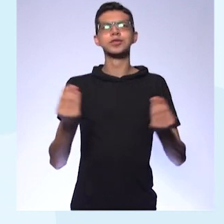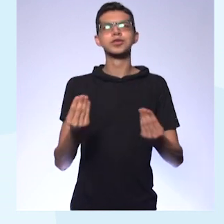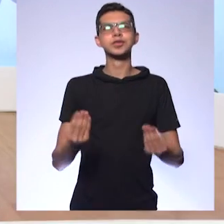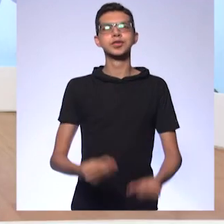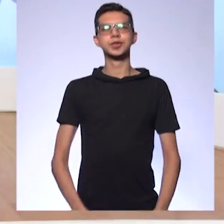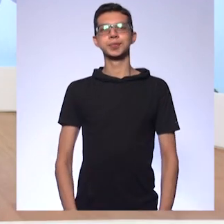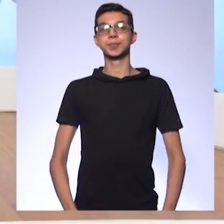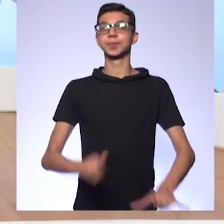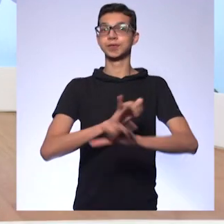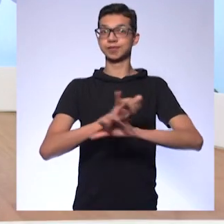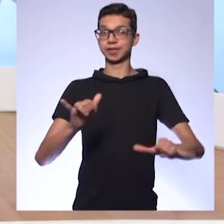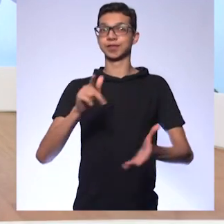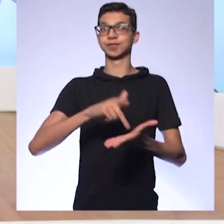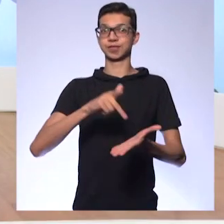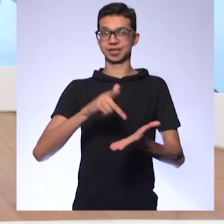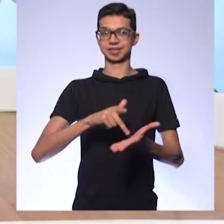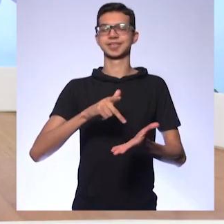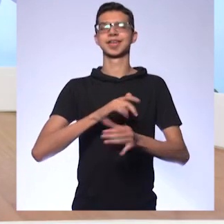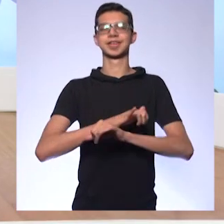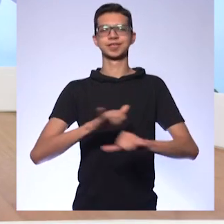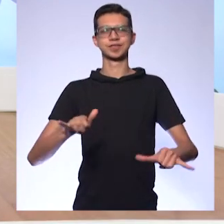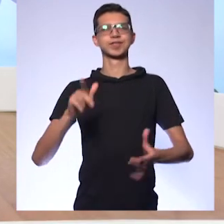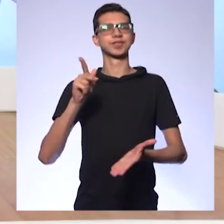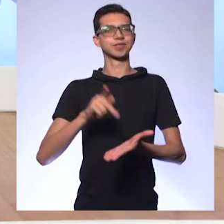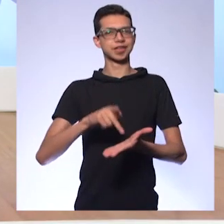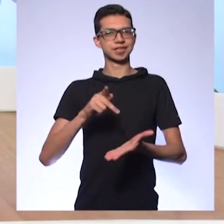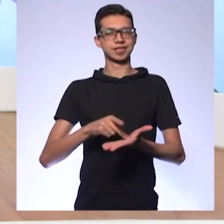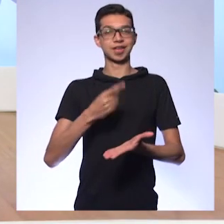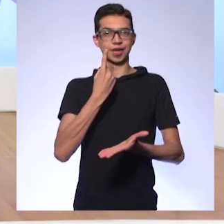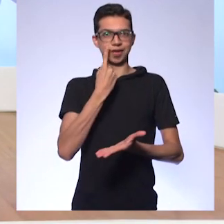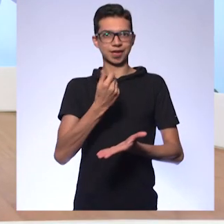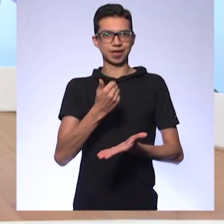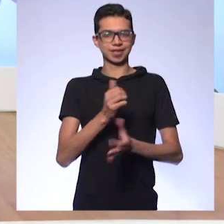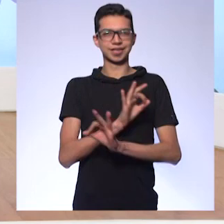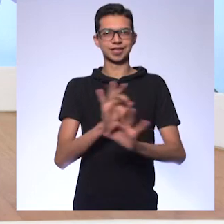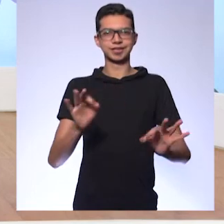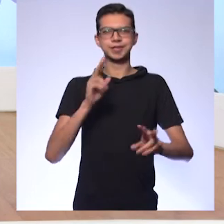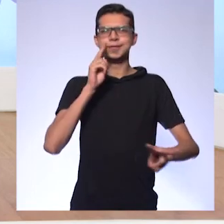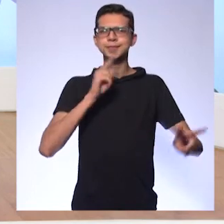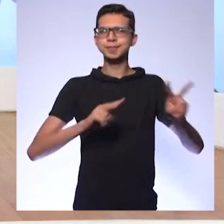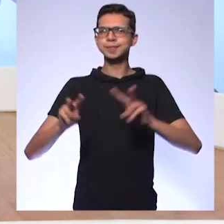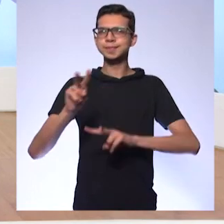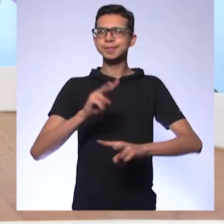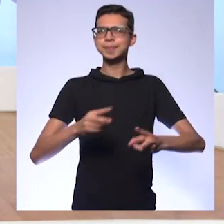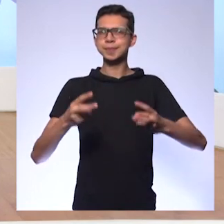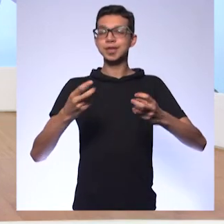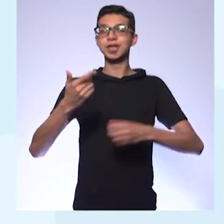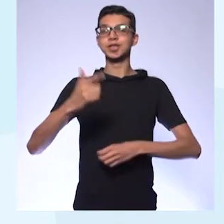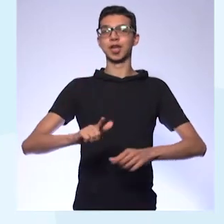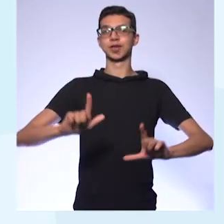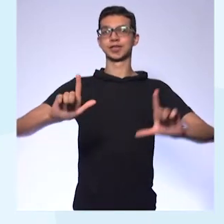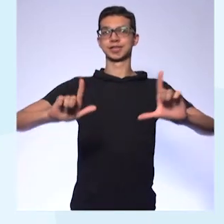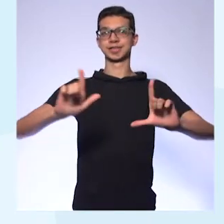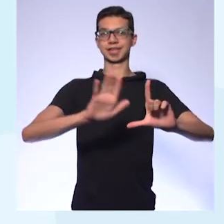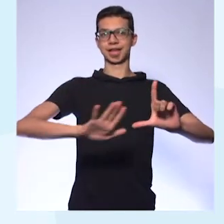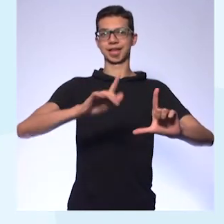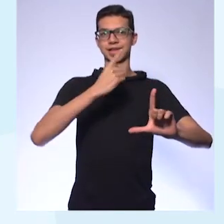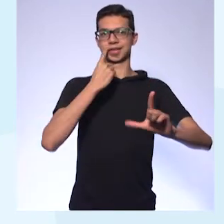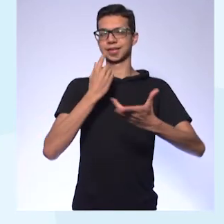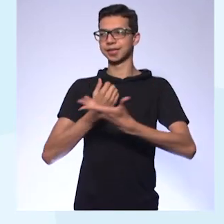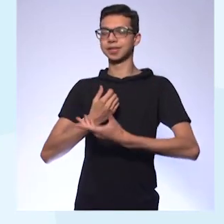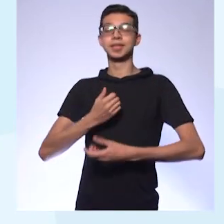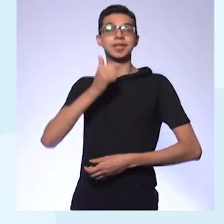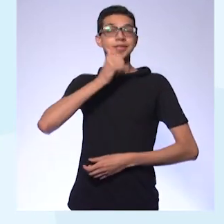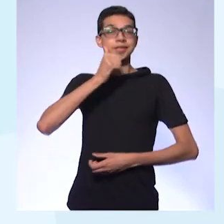aqui verdadeiro, já estão só no V Verdadeiro? aqui, ó. V, tá subindo Verdadeiro? V. Olha, vamos dar uma olhadinha. Olha só. Volta na tela. Eu lírico